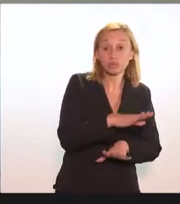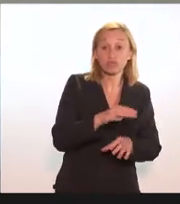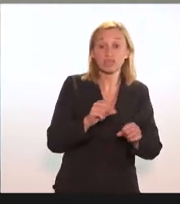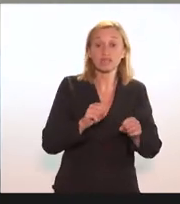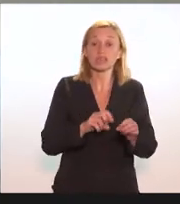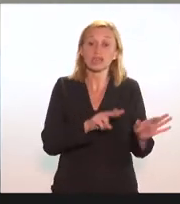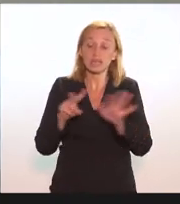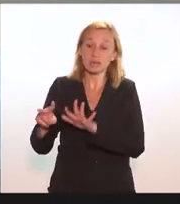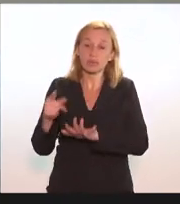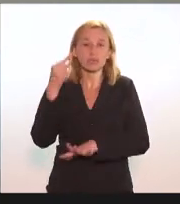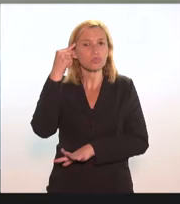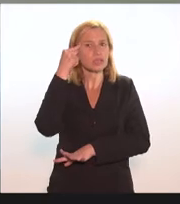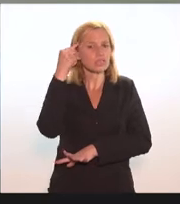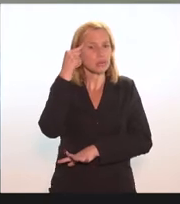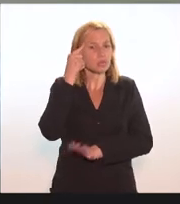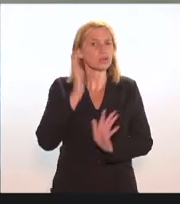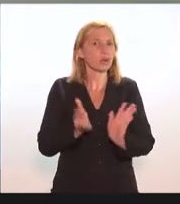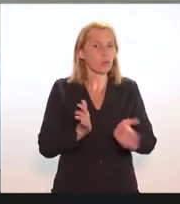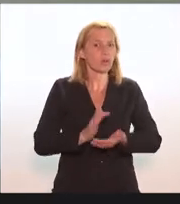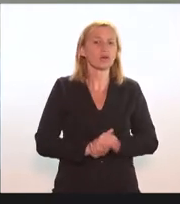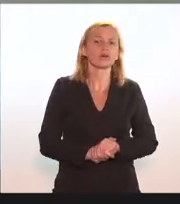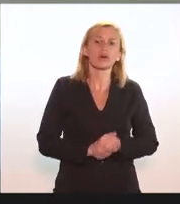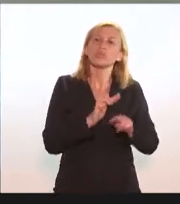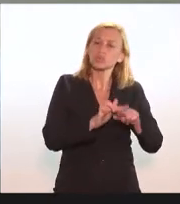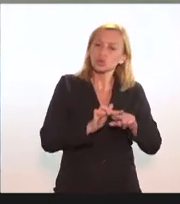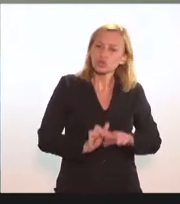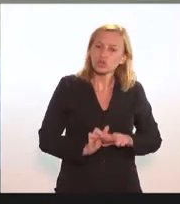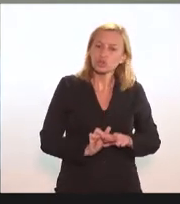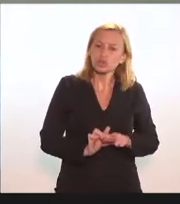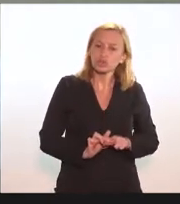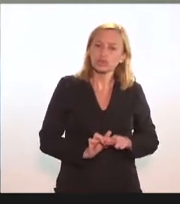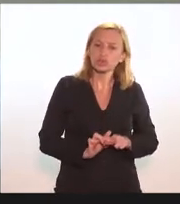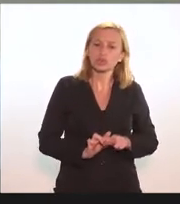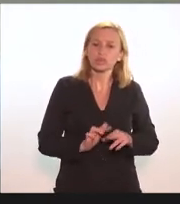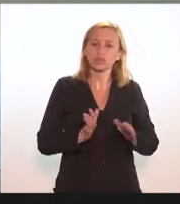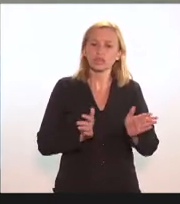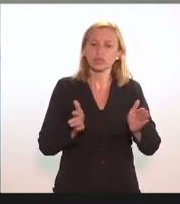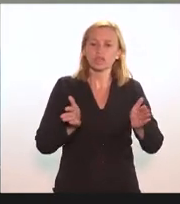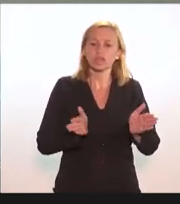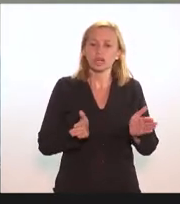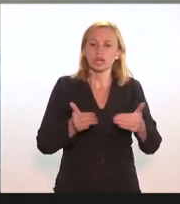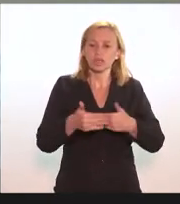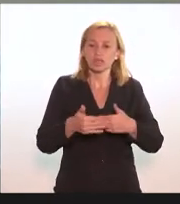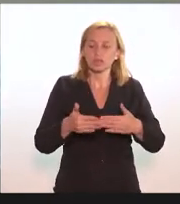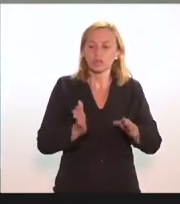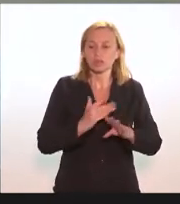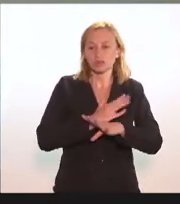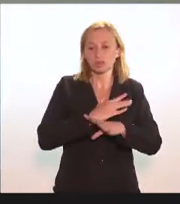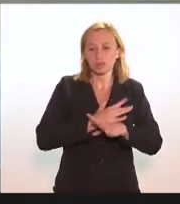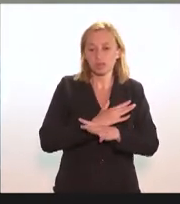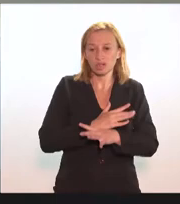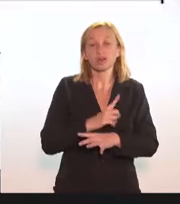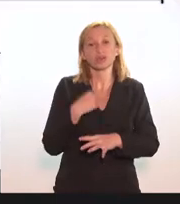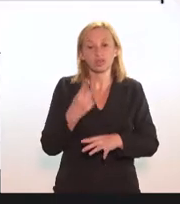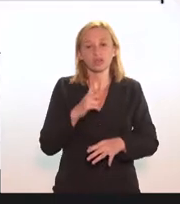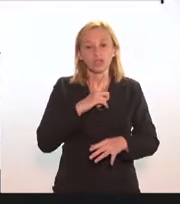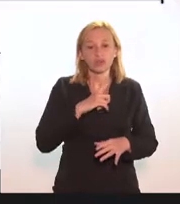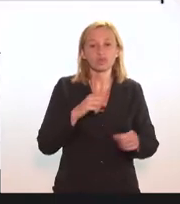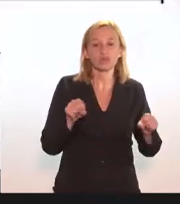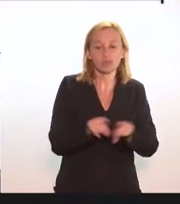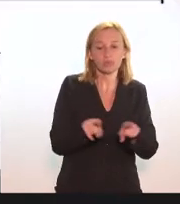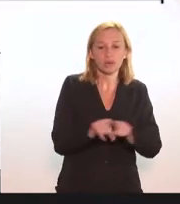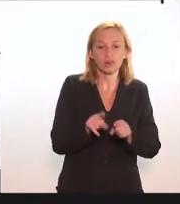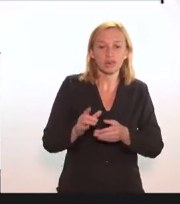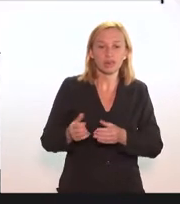nós uma reflexão, principalmente por conta das restrições sociais que a gente está tendo e, obviamente, os impactos de arrecadação que isso está